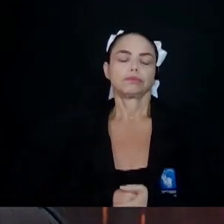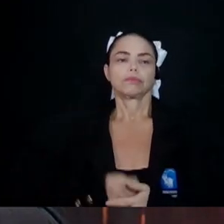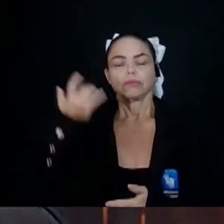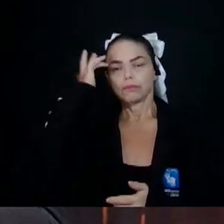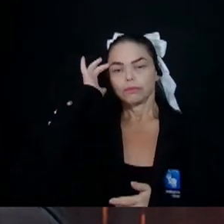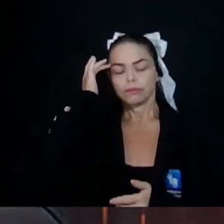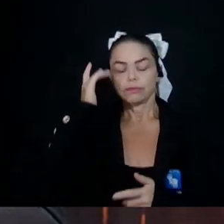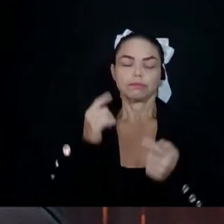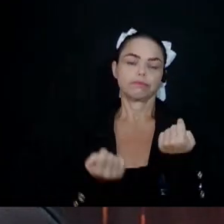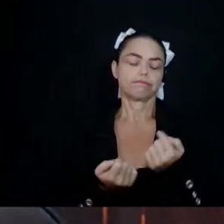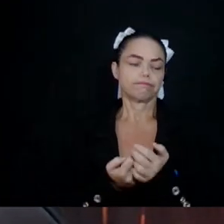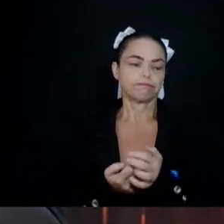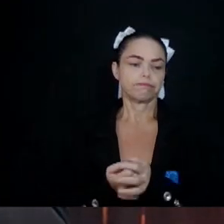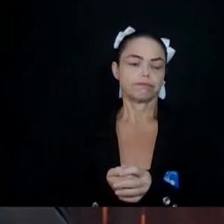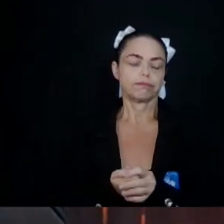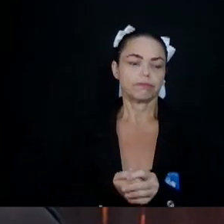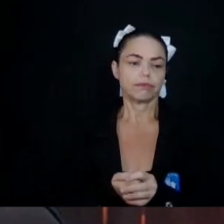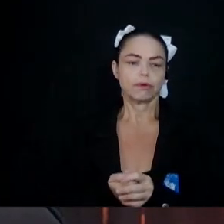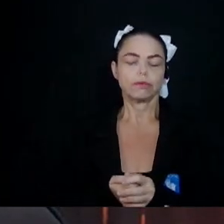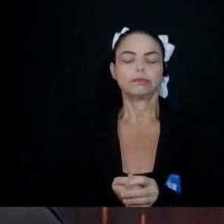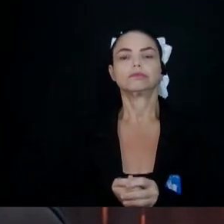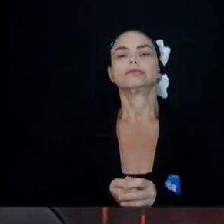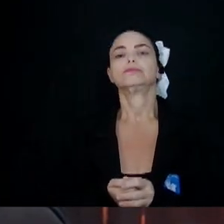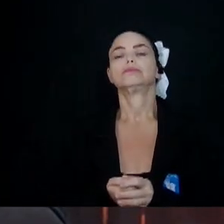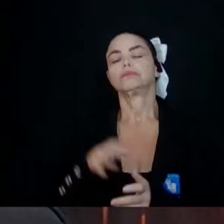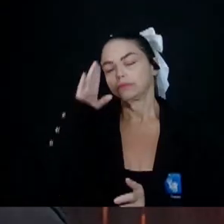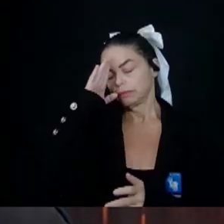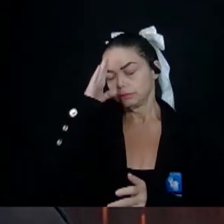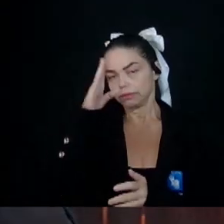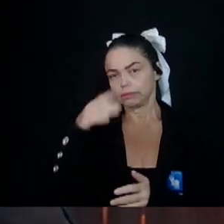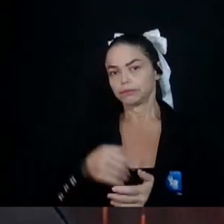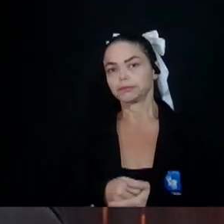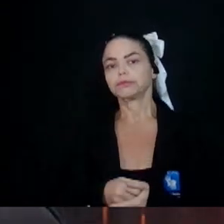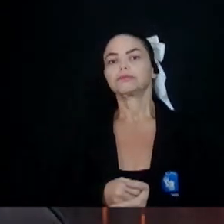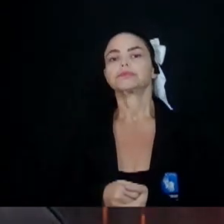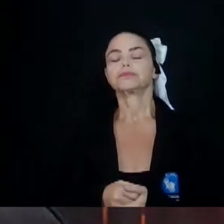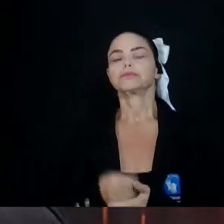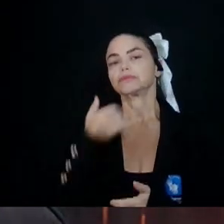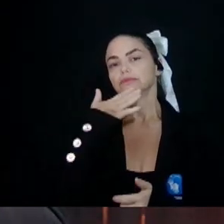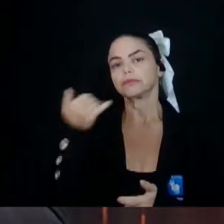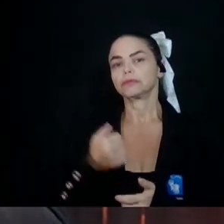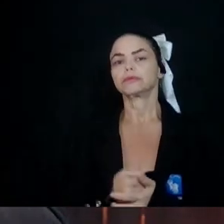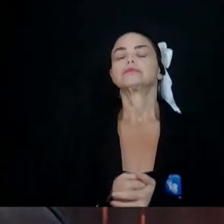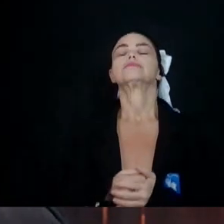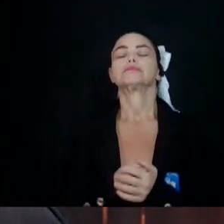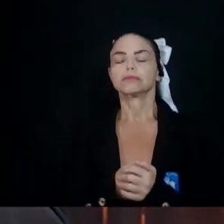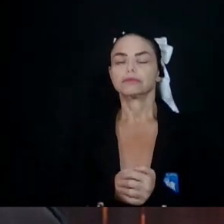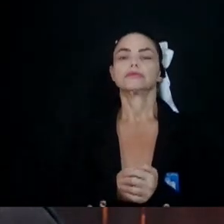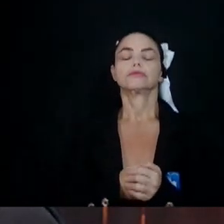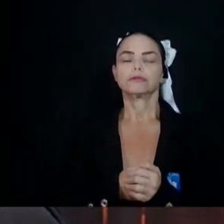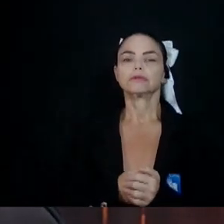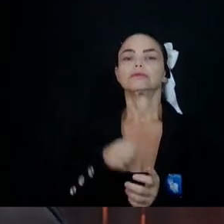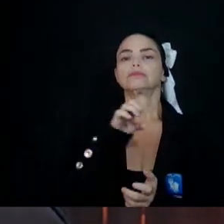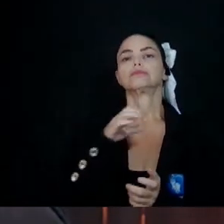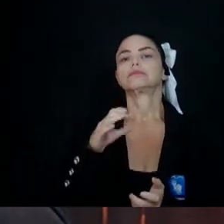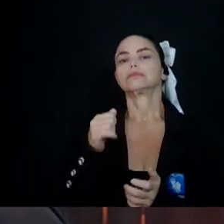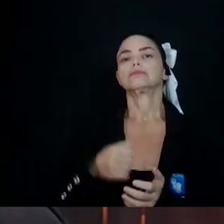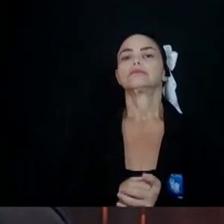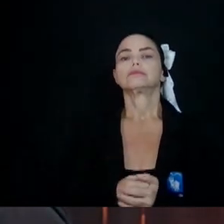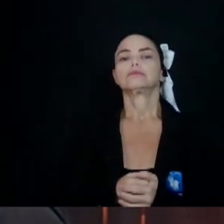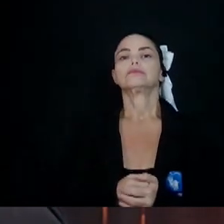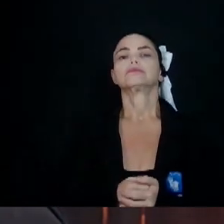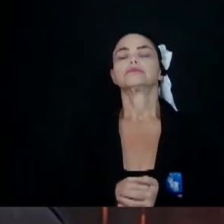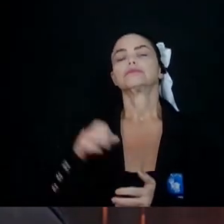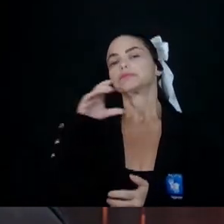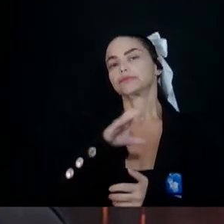talvez o principal melhoramento, digamos assim, do ECA Digital é esse. Obviamente